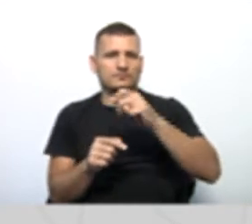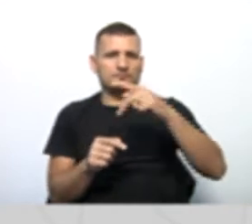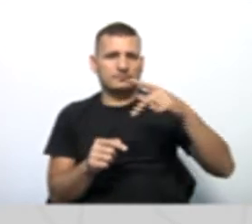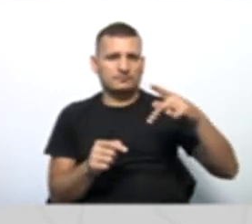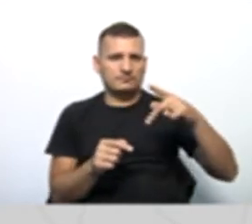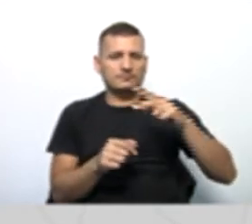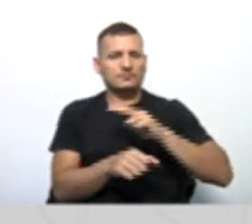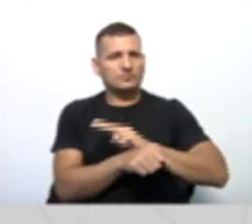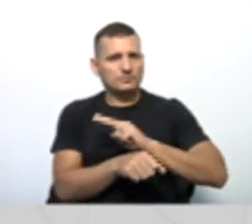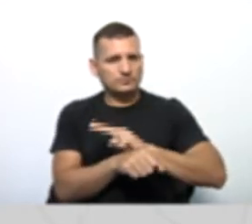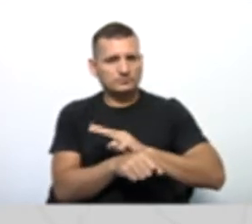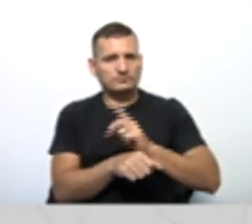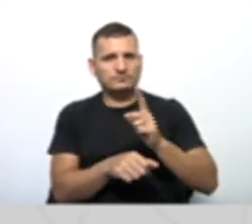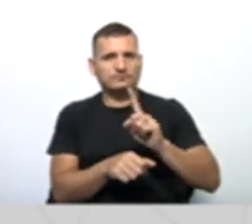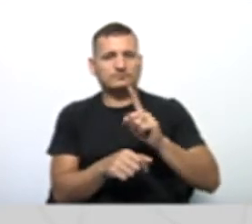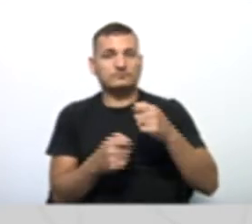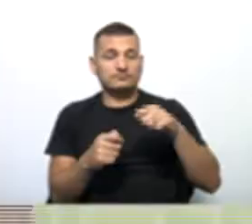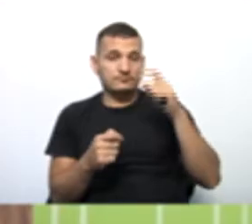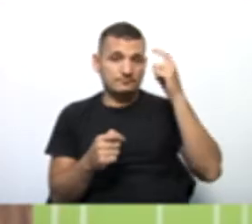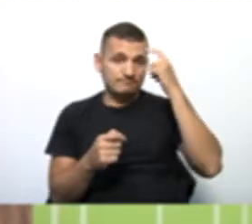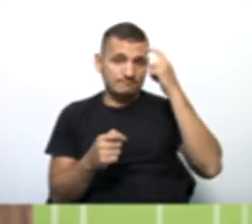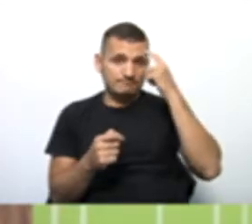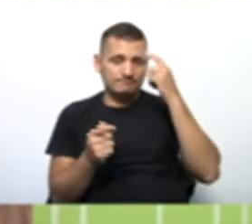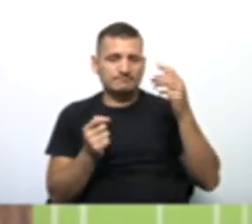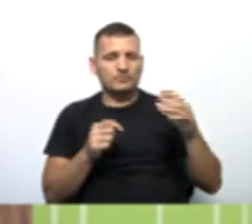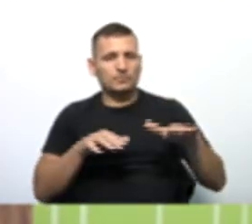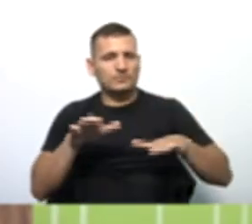que ter cuidados e pensar também como